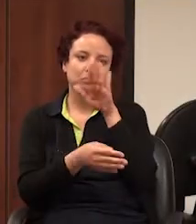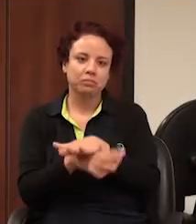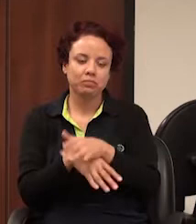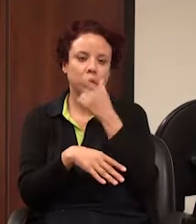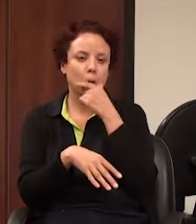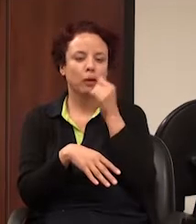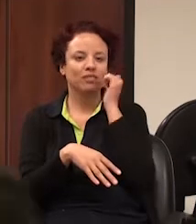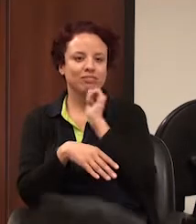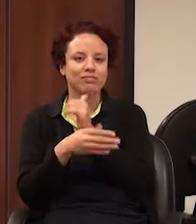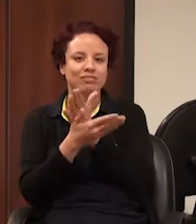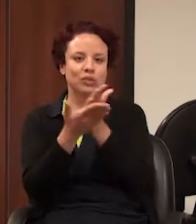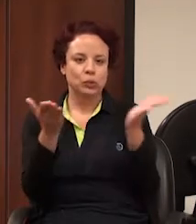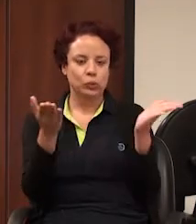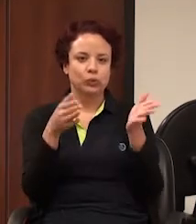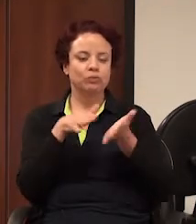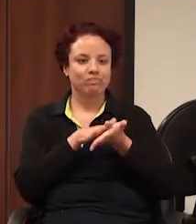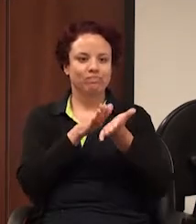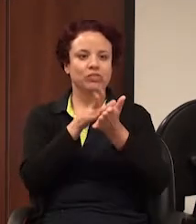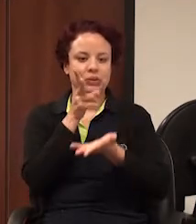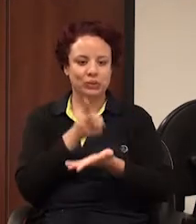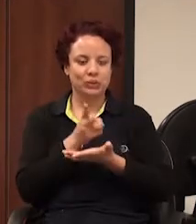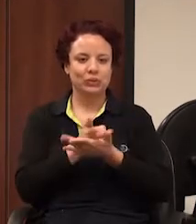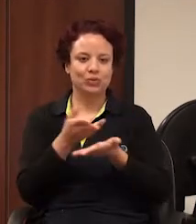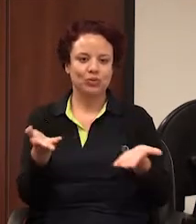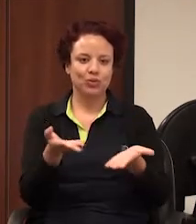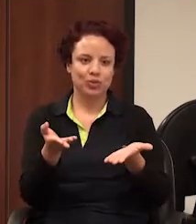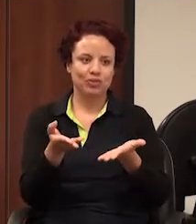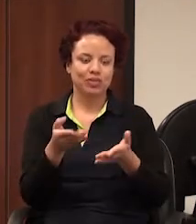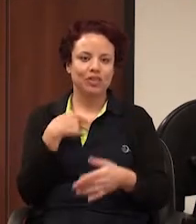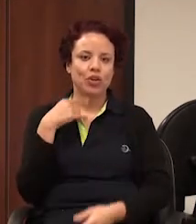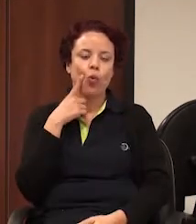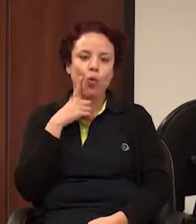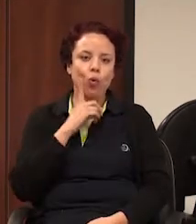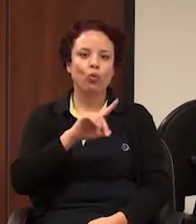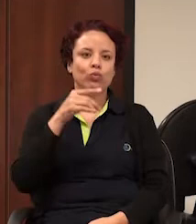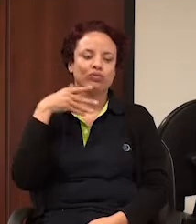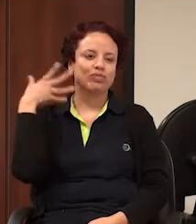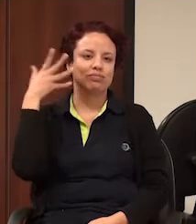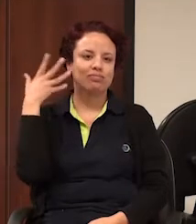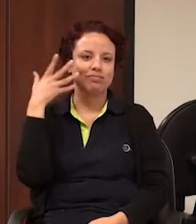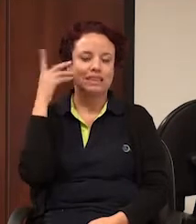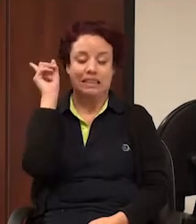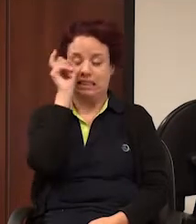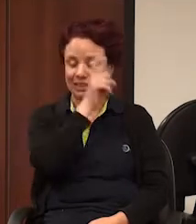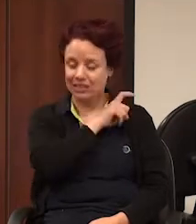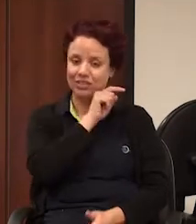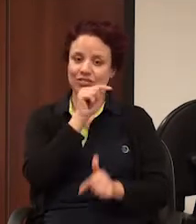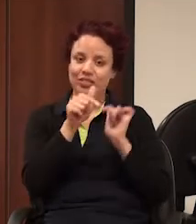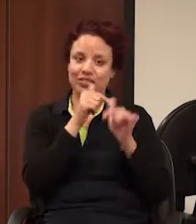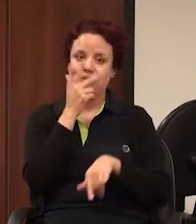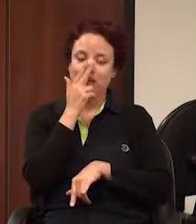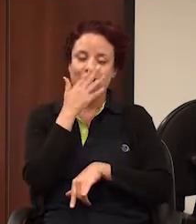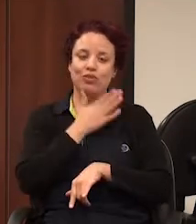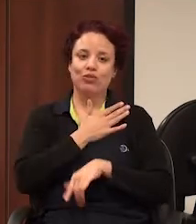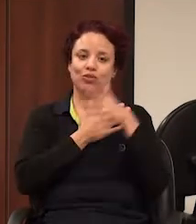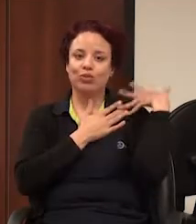Senhoritas e aos senhores bravos que aqui continuam, sou o último a falar, missão árdua, que acho que até o meu discurso